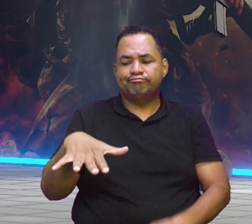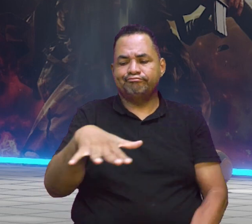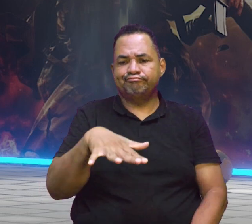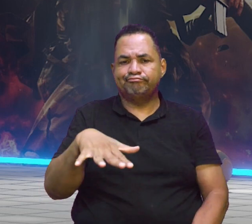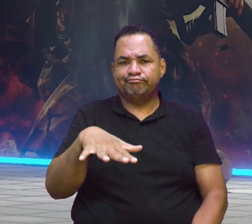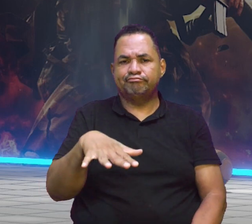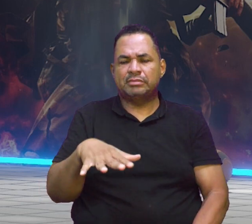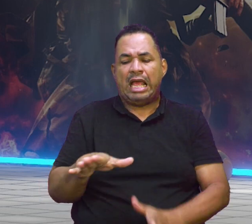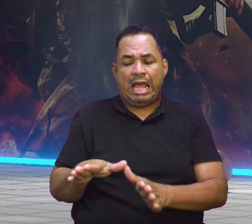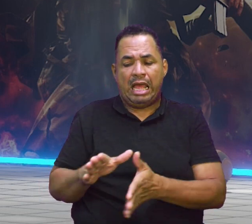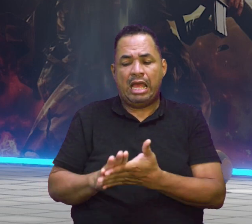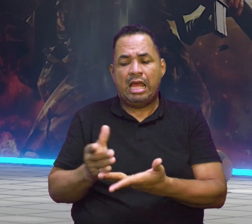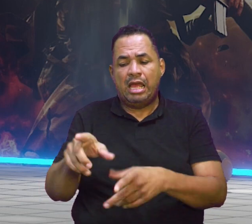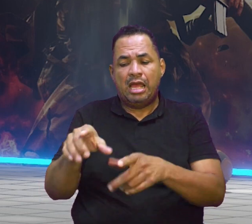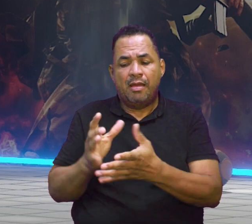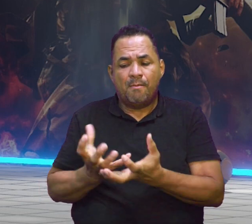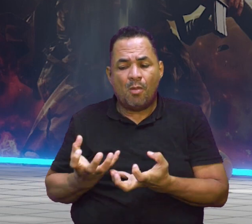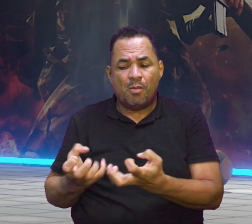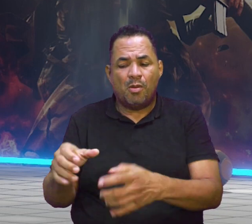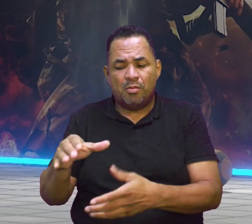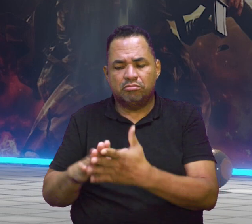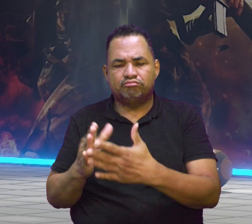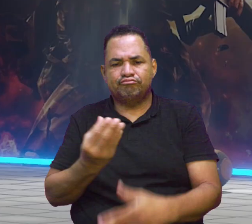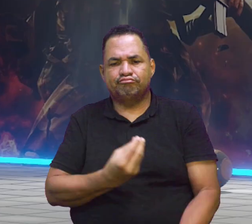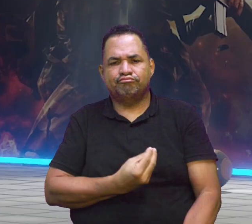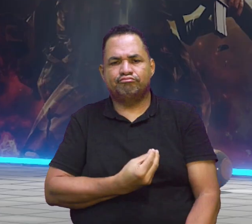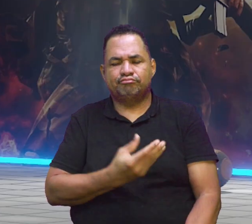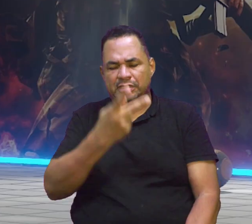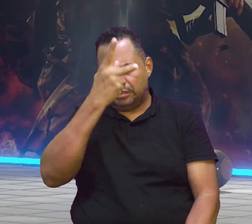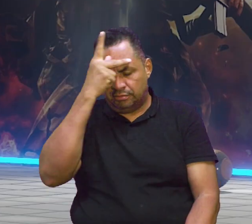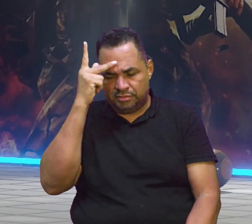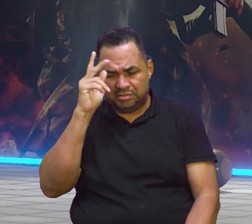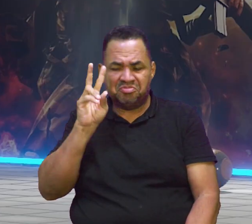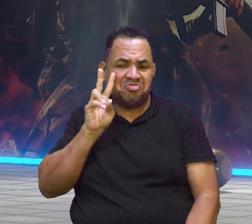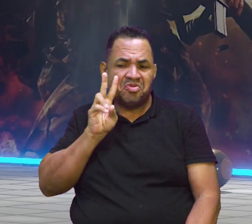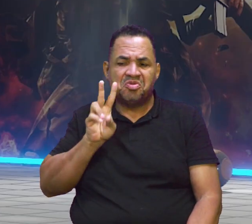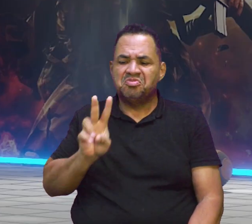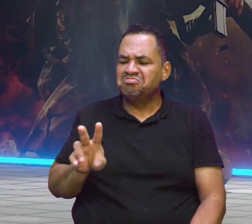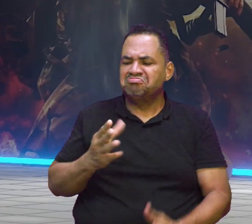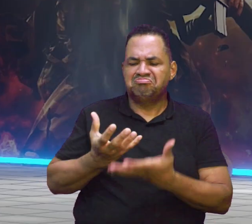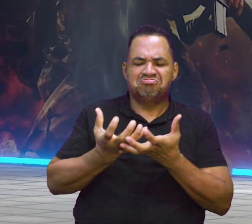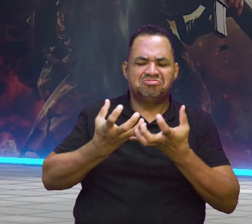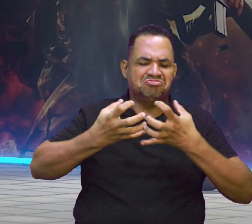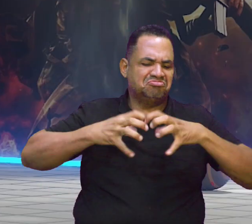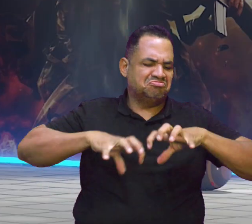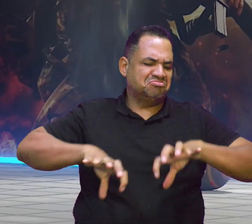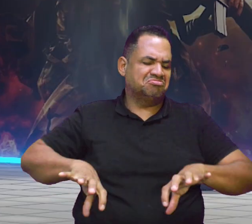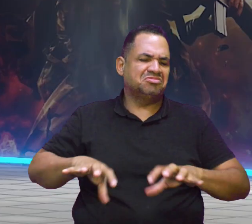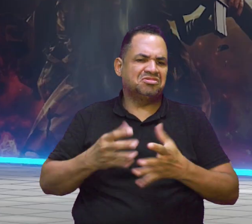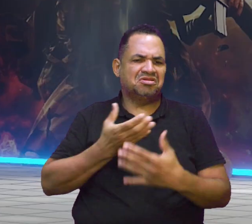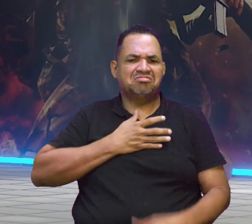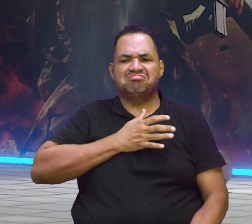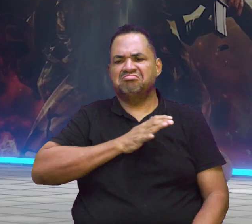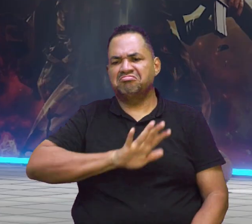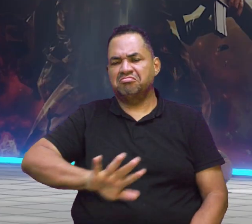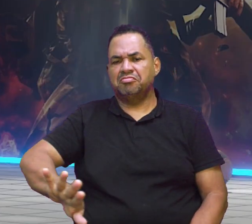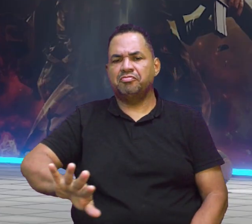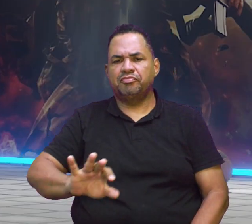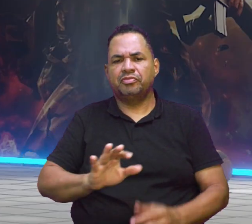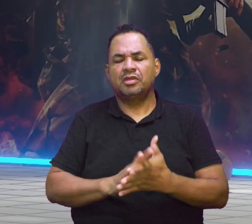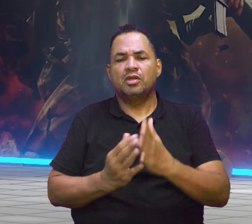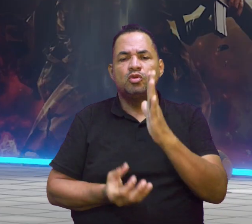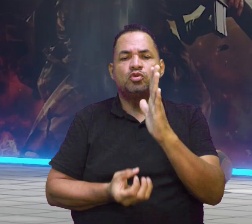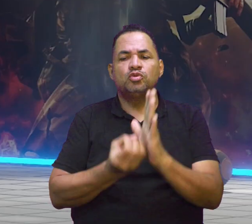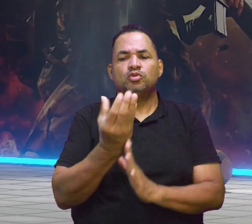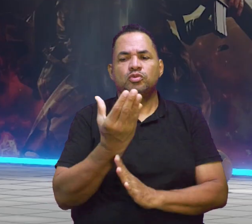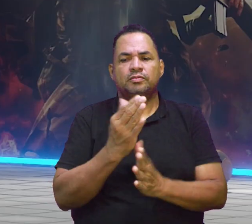pobres. Então, o governo não olhava, não governava para essas pessoas. Então, vai surgir um líder religioso chamado